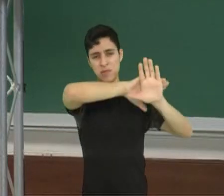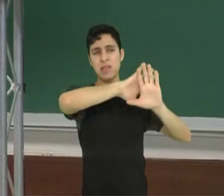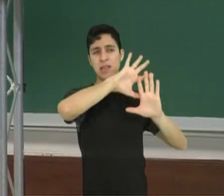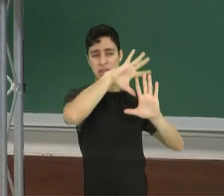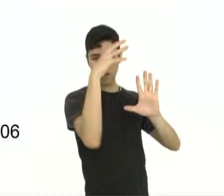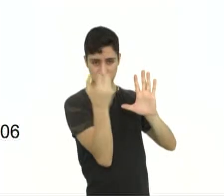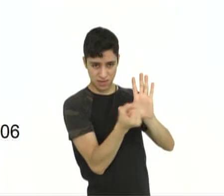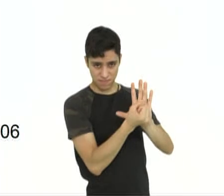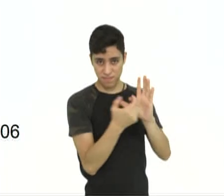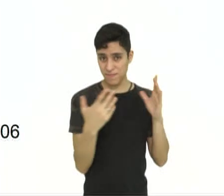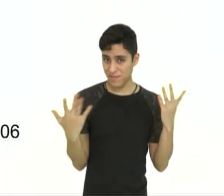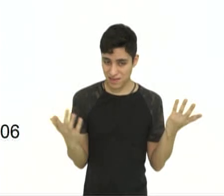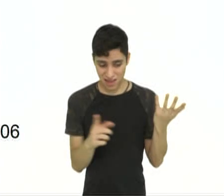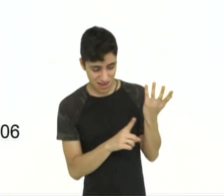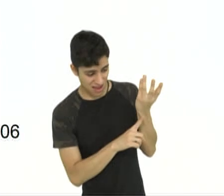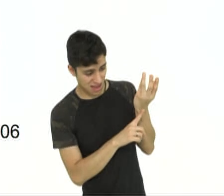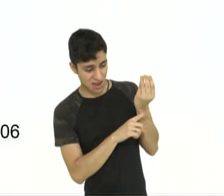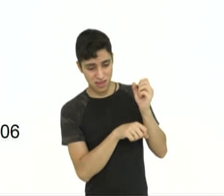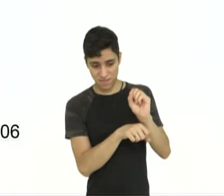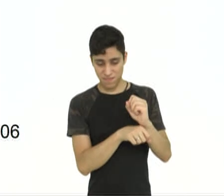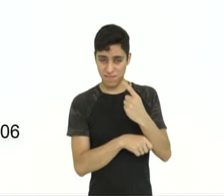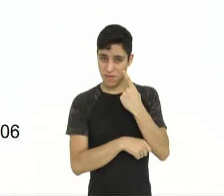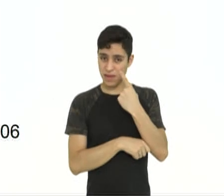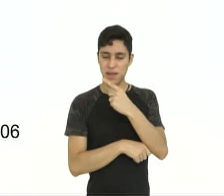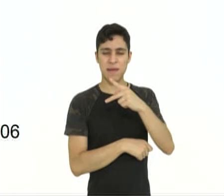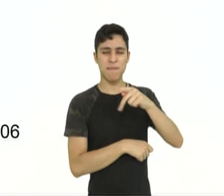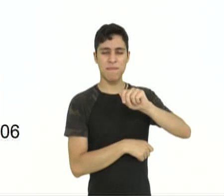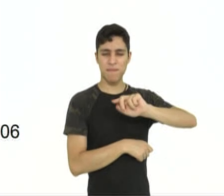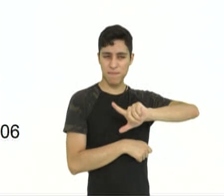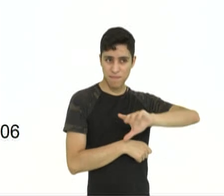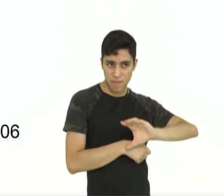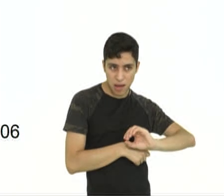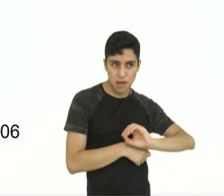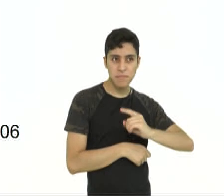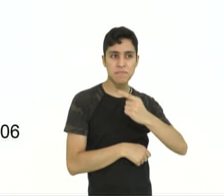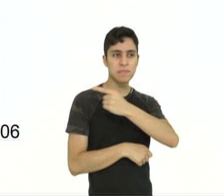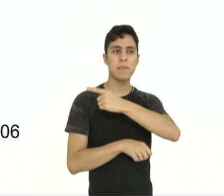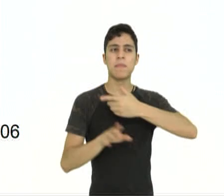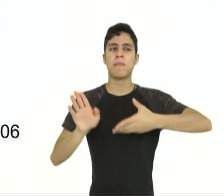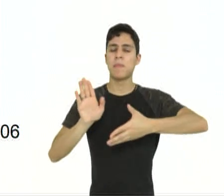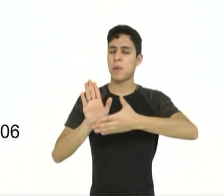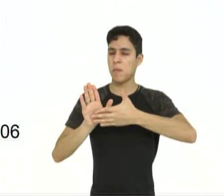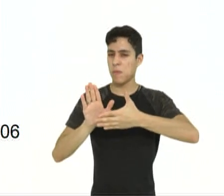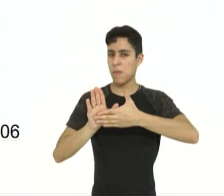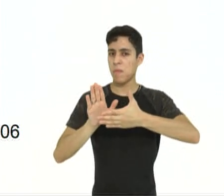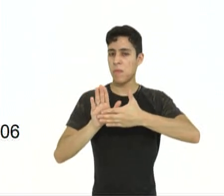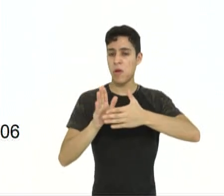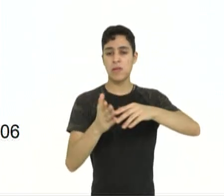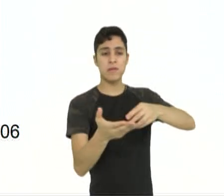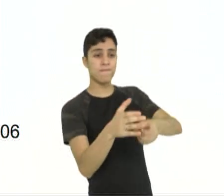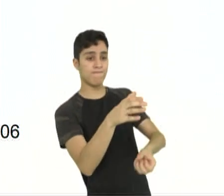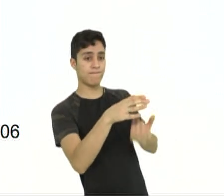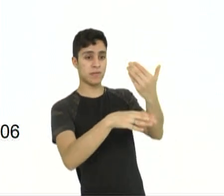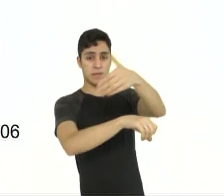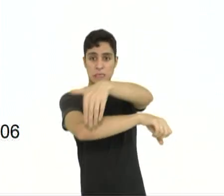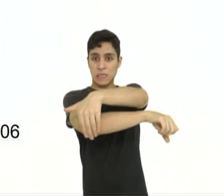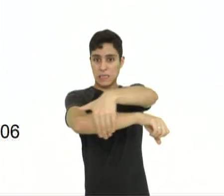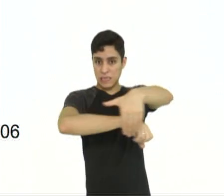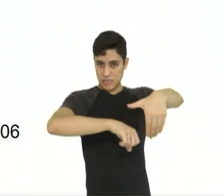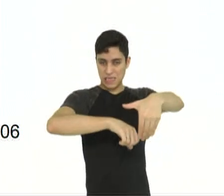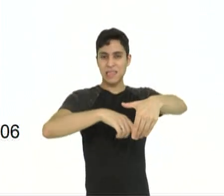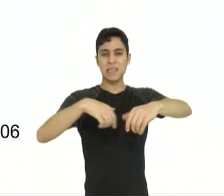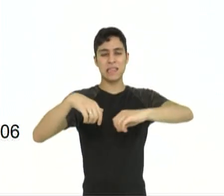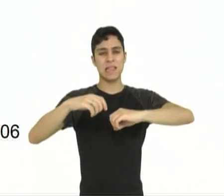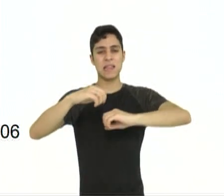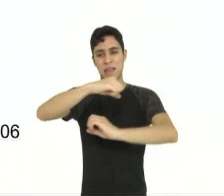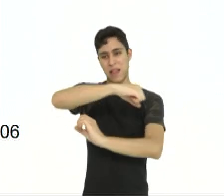Então, Arte Pare, né, de Paulo Bruschi. Então, Paulo Bruschi, né, a proposta da intervenção artística, né, fita vermelha na ponte